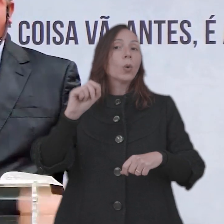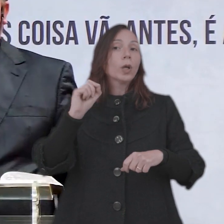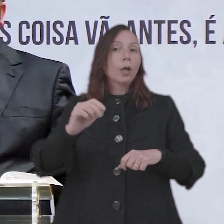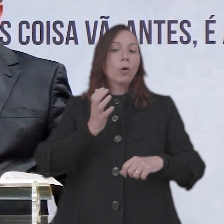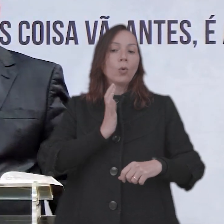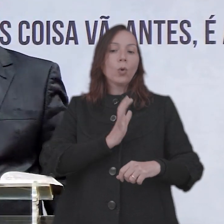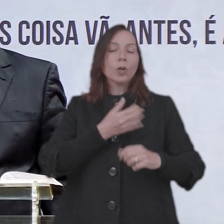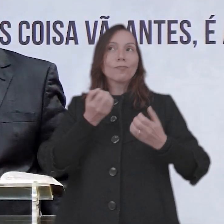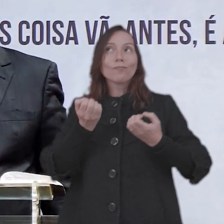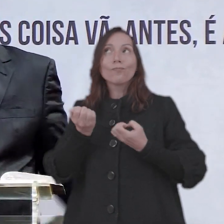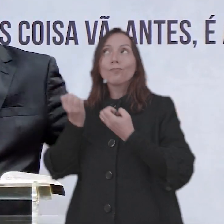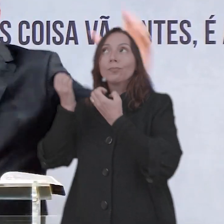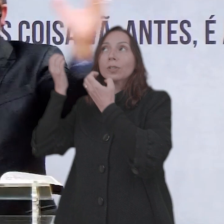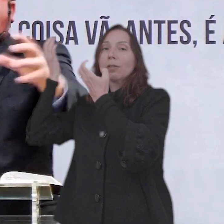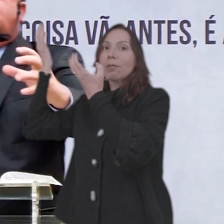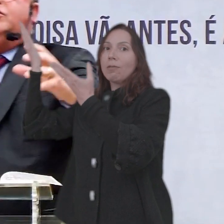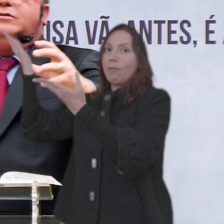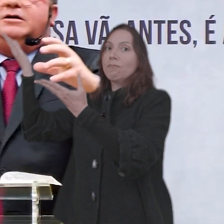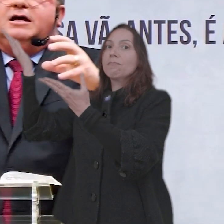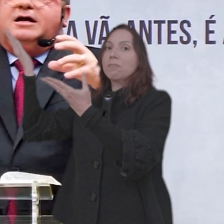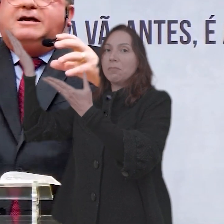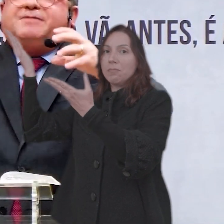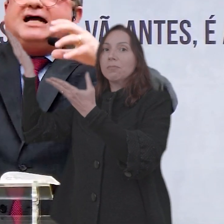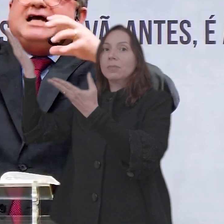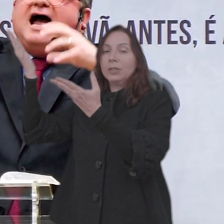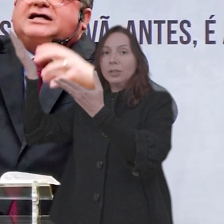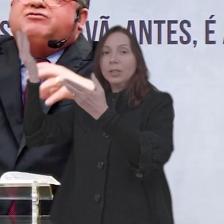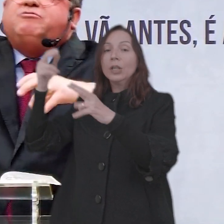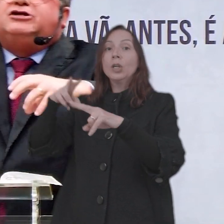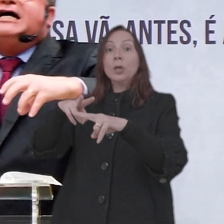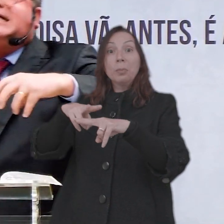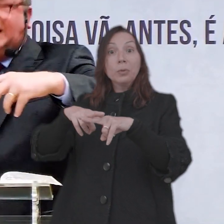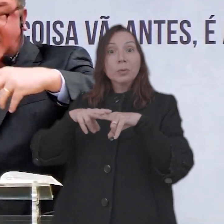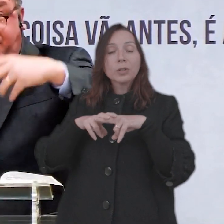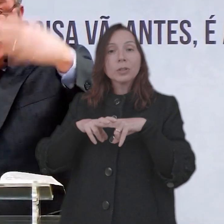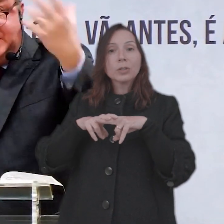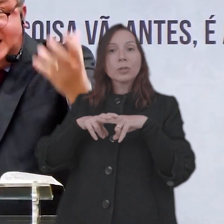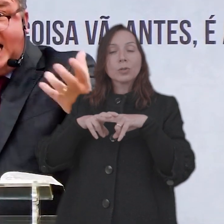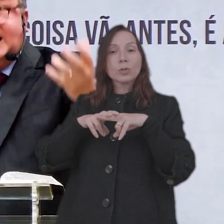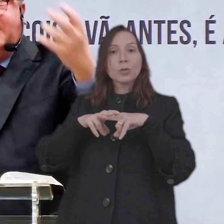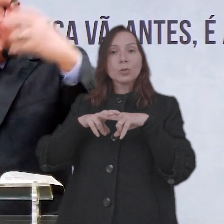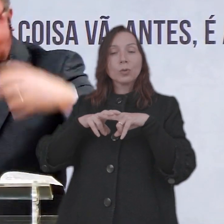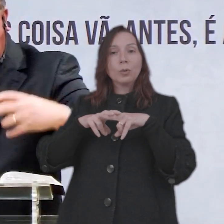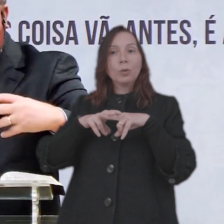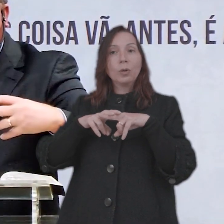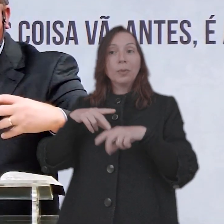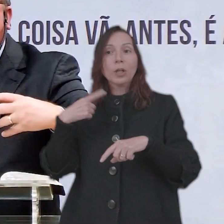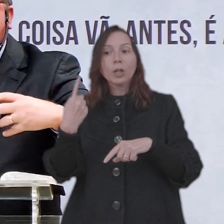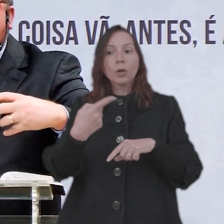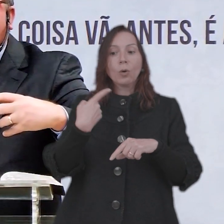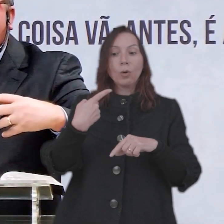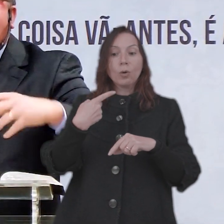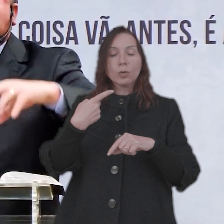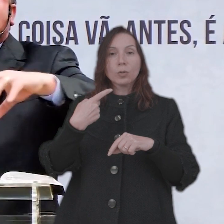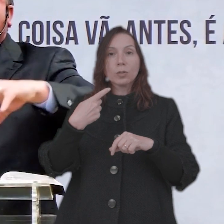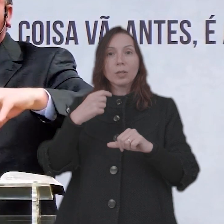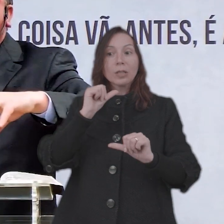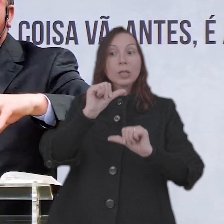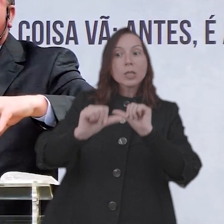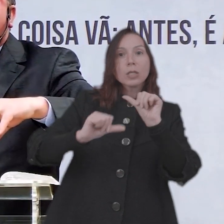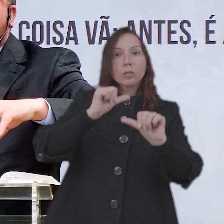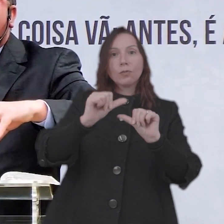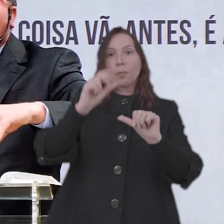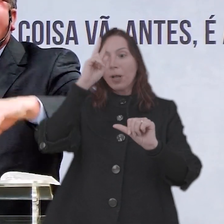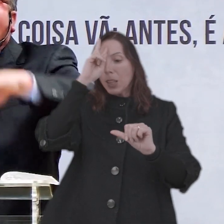coração. Por isso que para que haja uma mudança em você e em mim, é